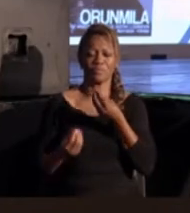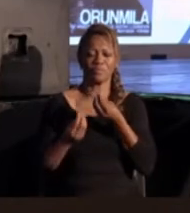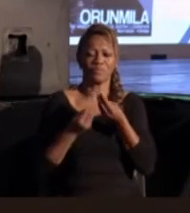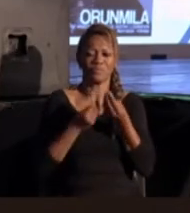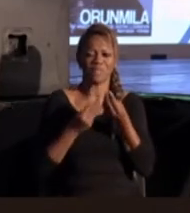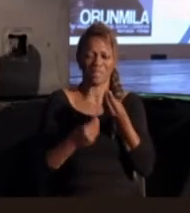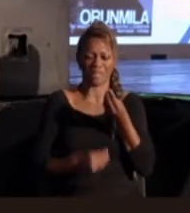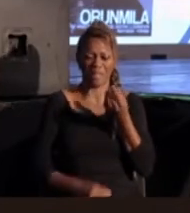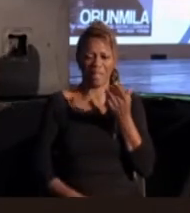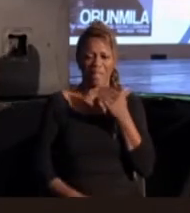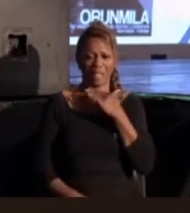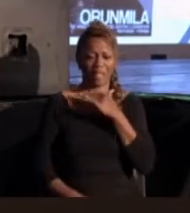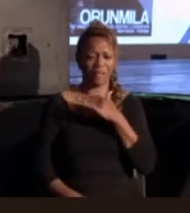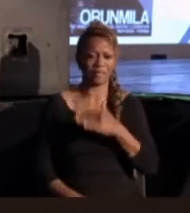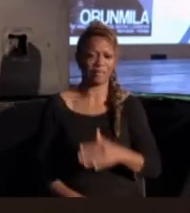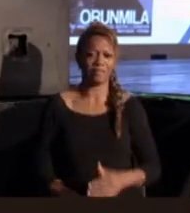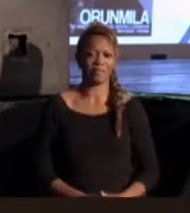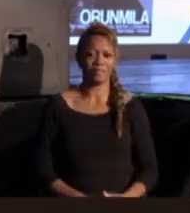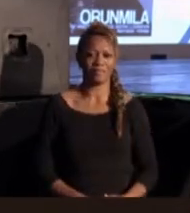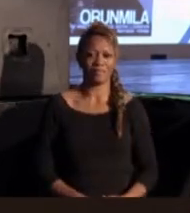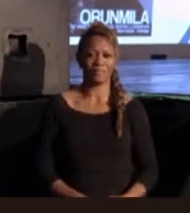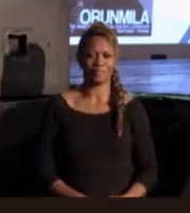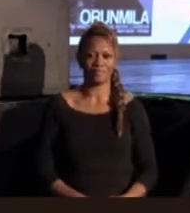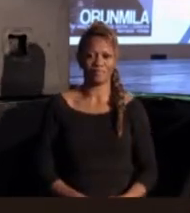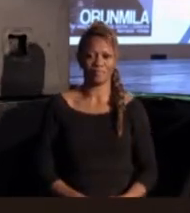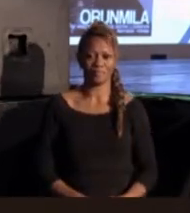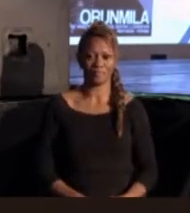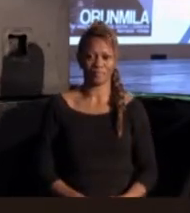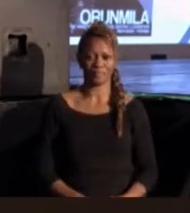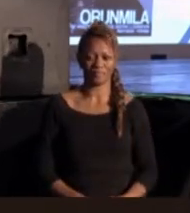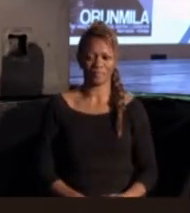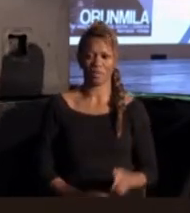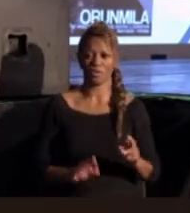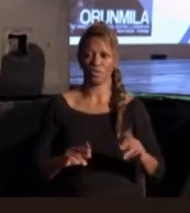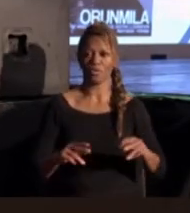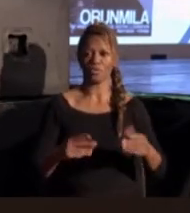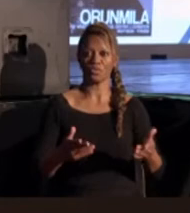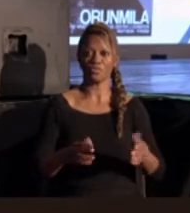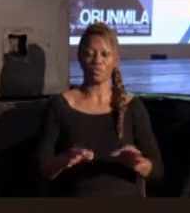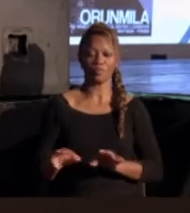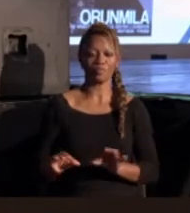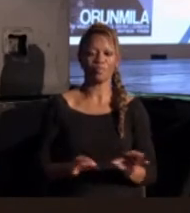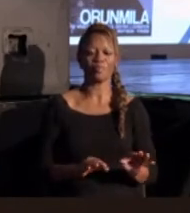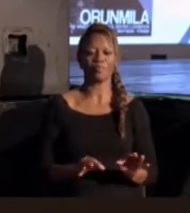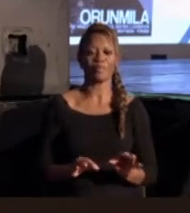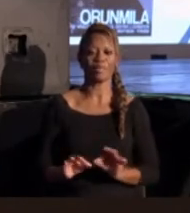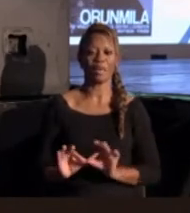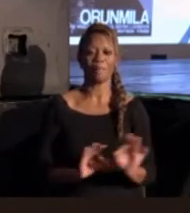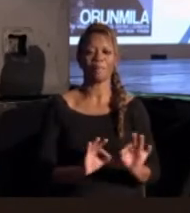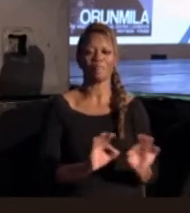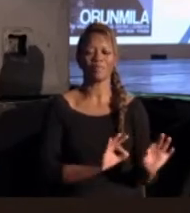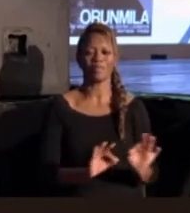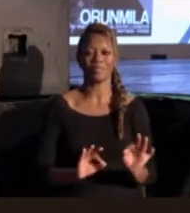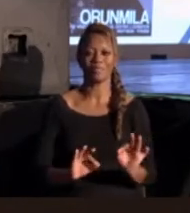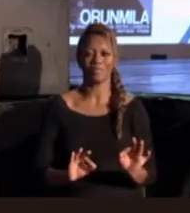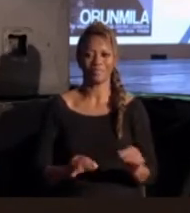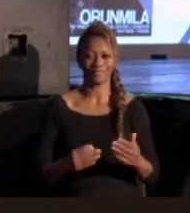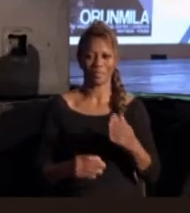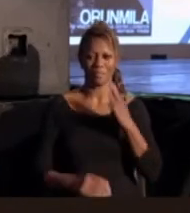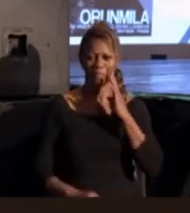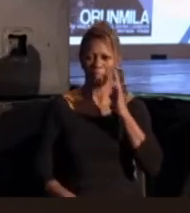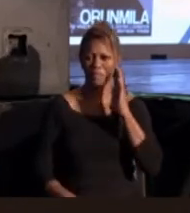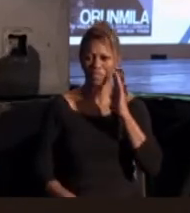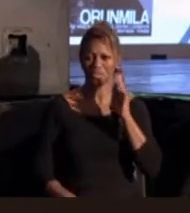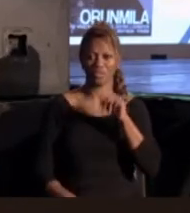nojo. E Orumilá, não podia ser diferente, ele prepara. E ele faz, imagino que você já